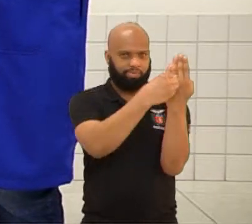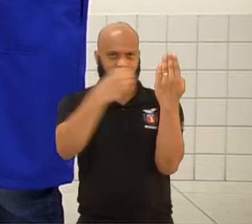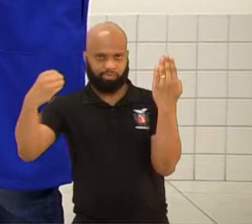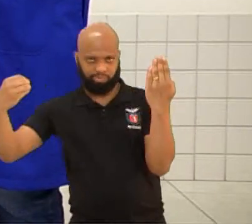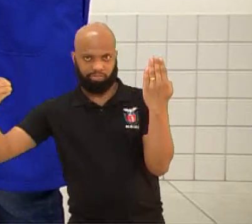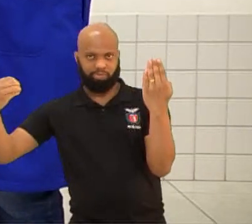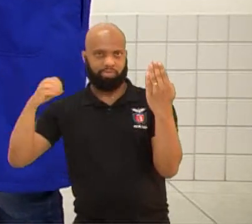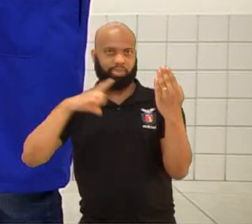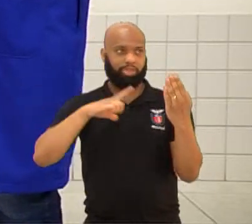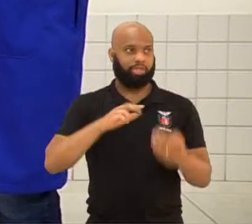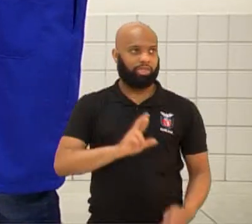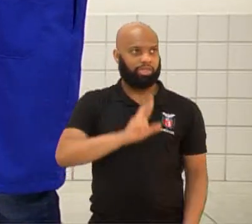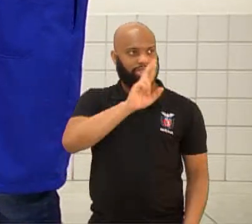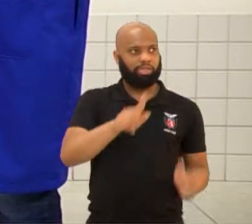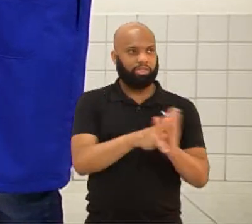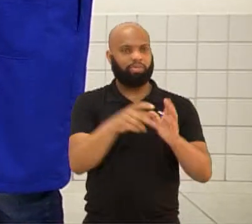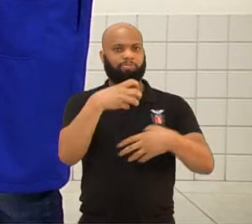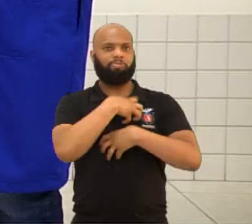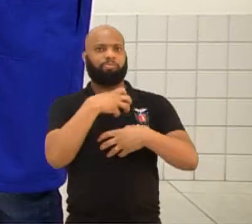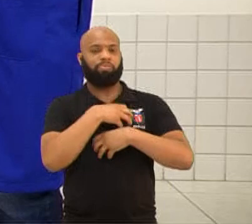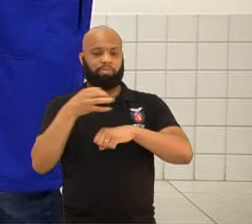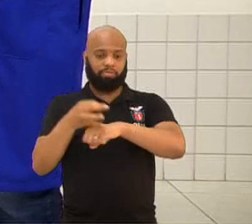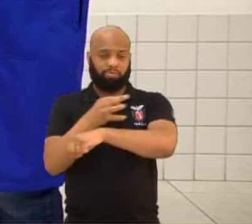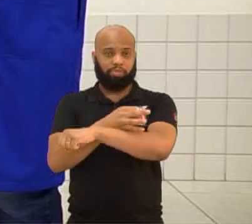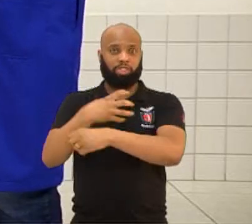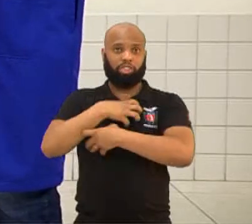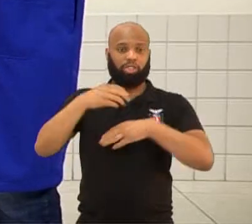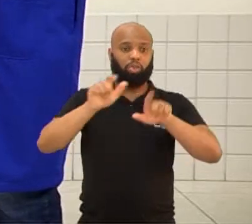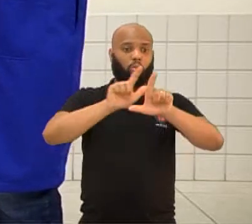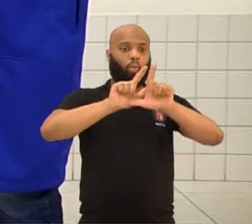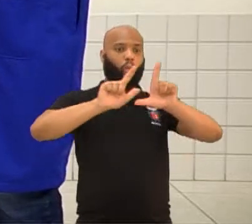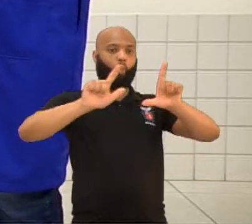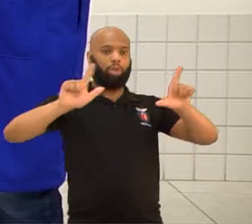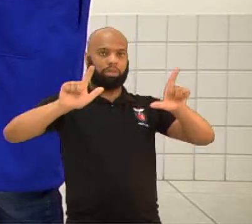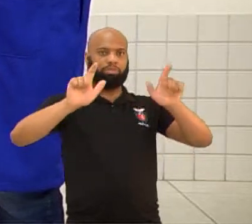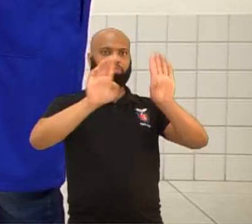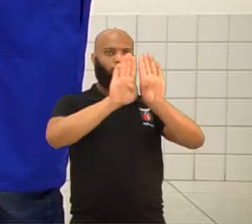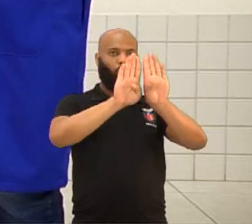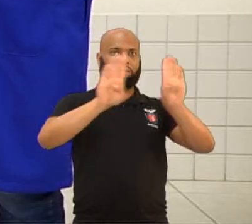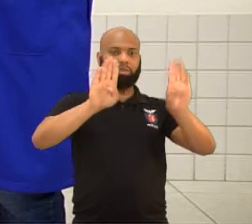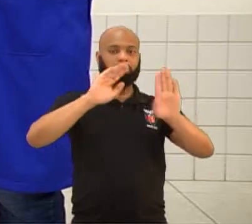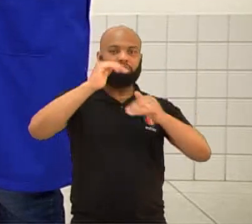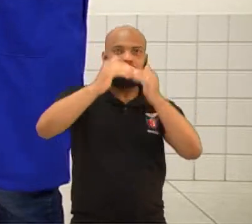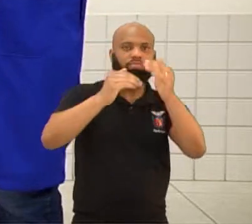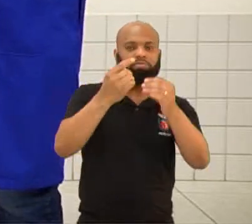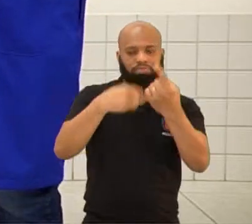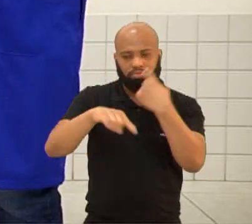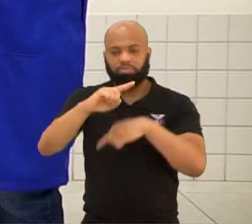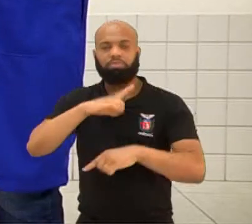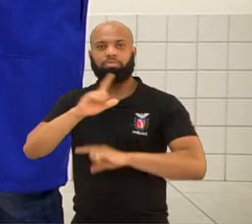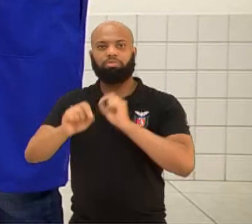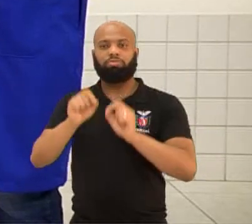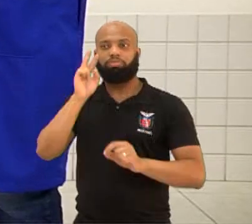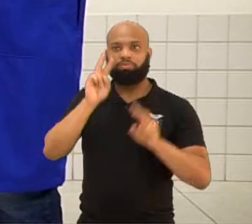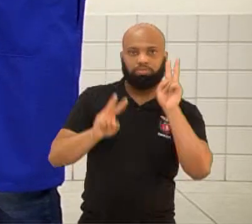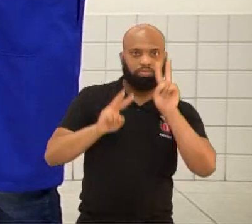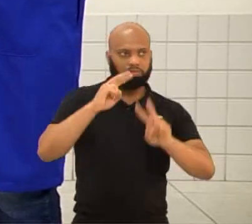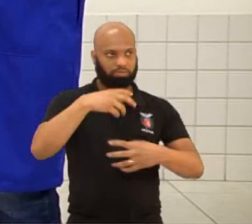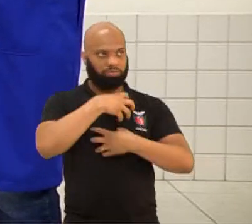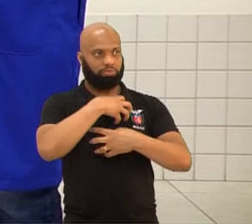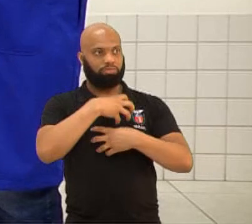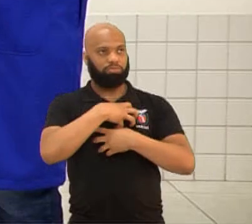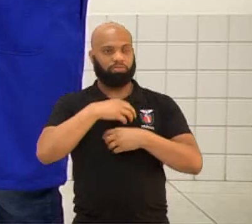representando organismos que têm essa visão com células mais planas, e conforme eu vou evoluindo, eu consigo ter uma visibilidade,